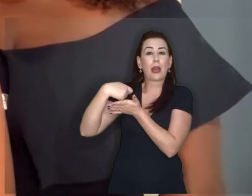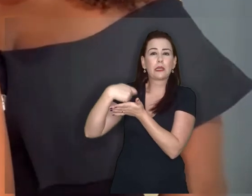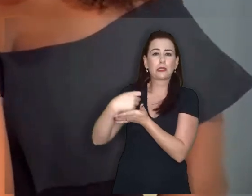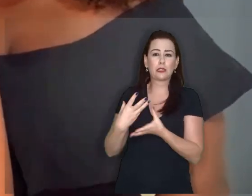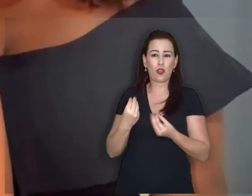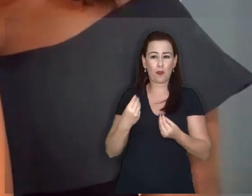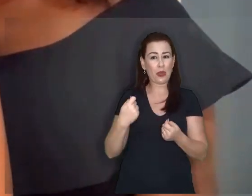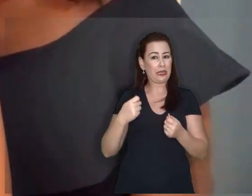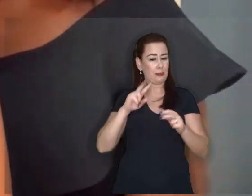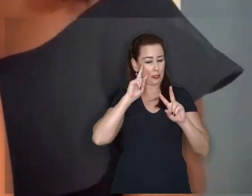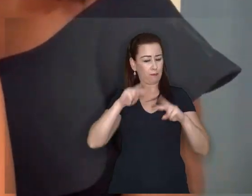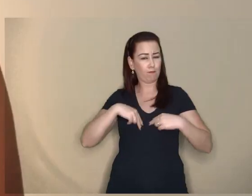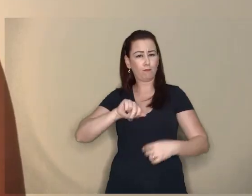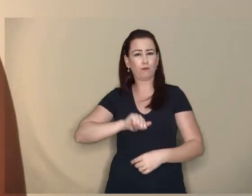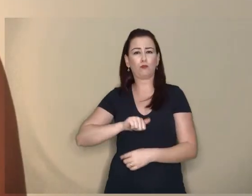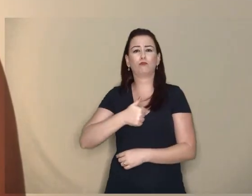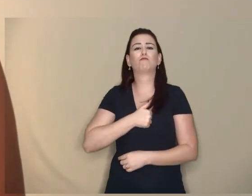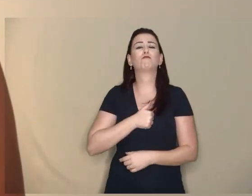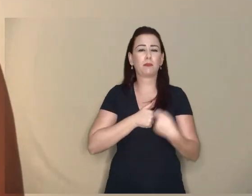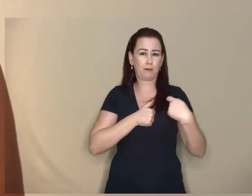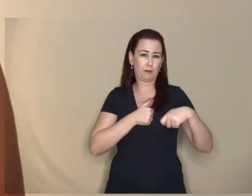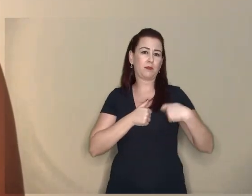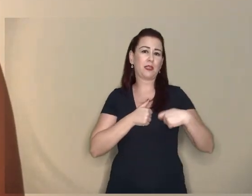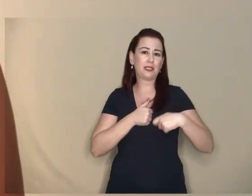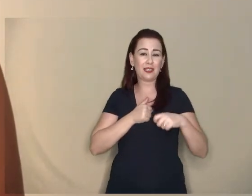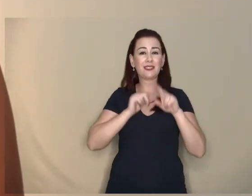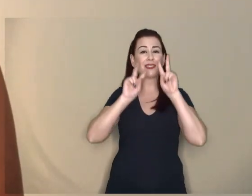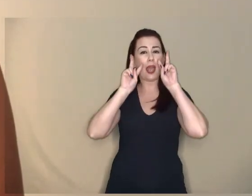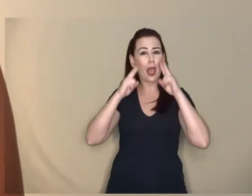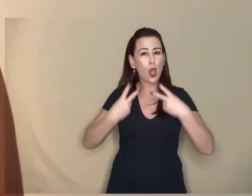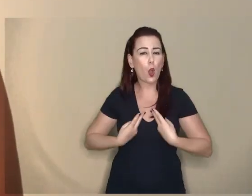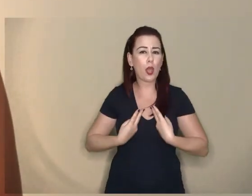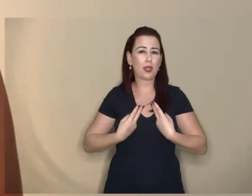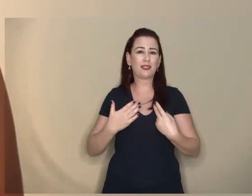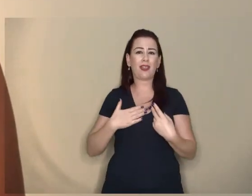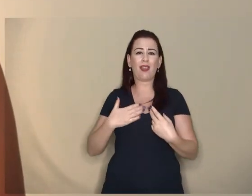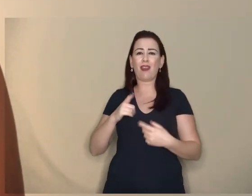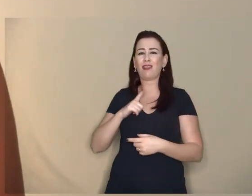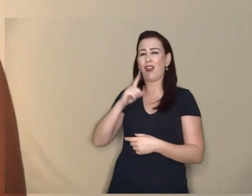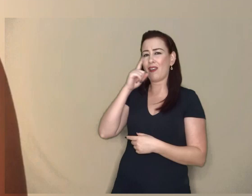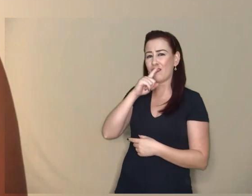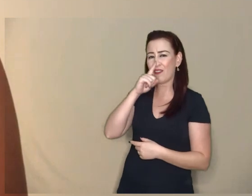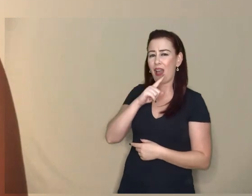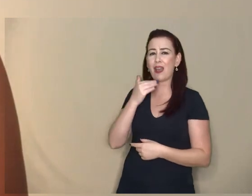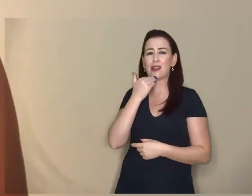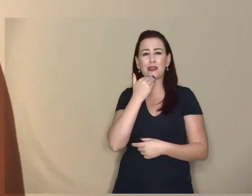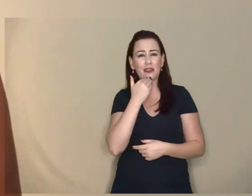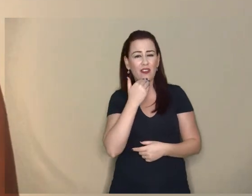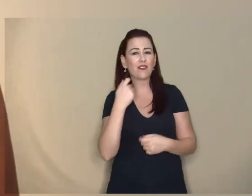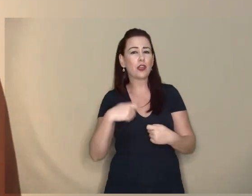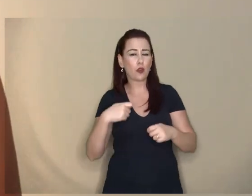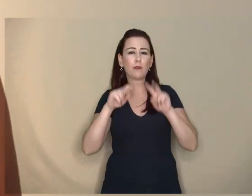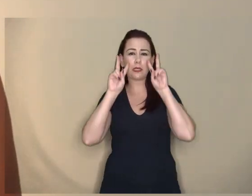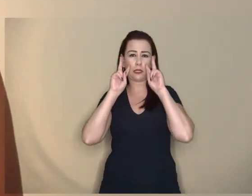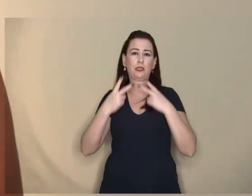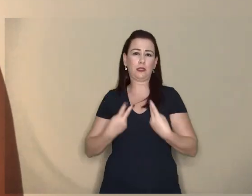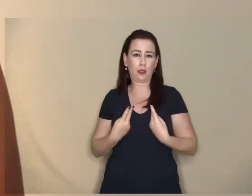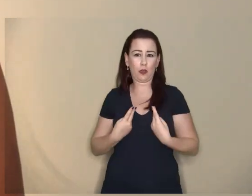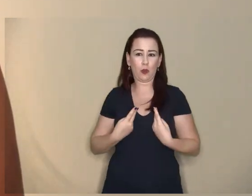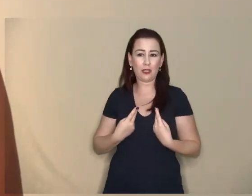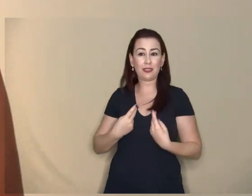né? Investir em você. A maternidade não vai te anular de maneira alguma, você vai conseguir dar